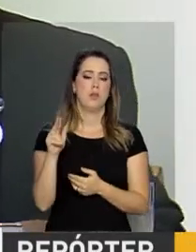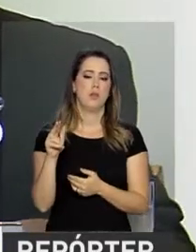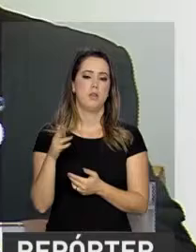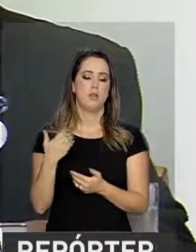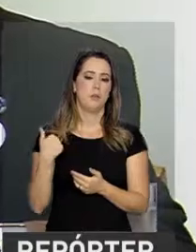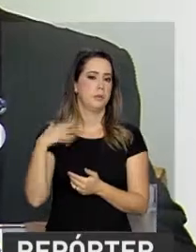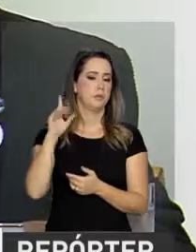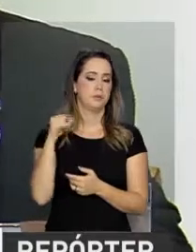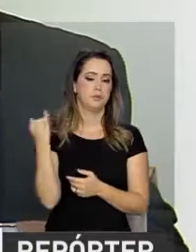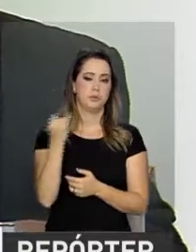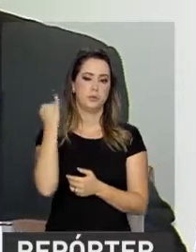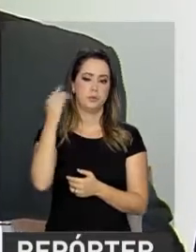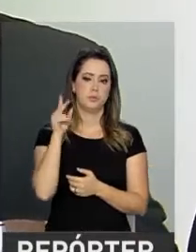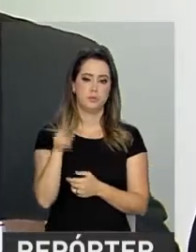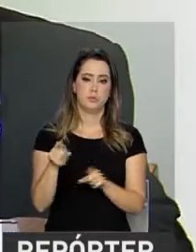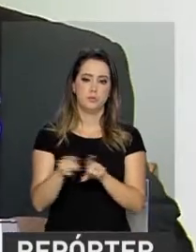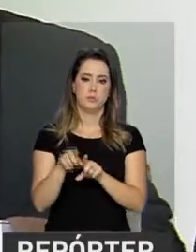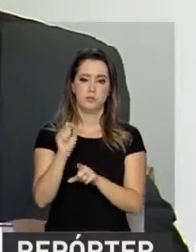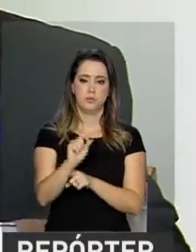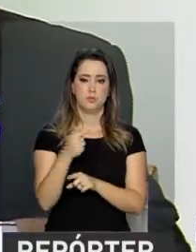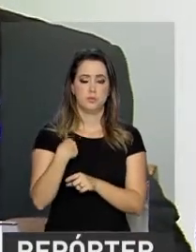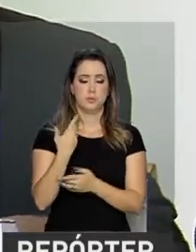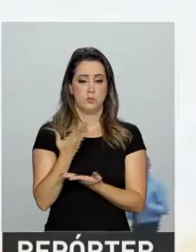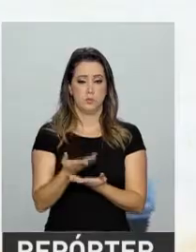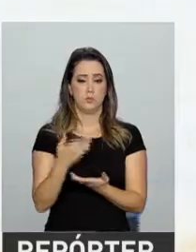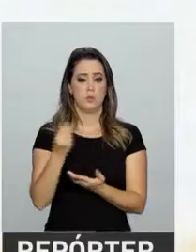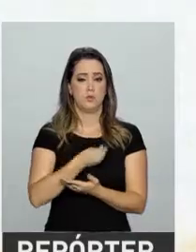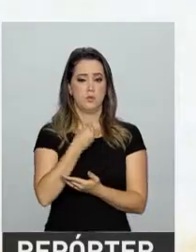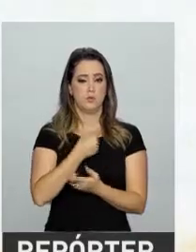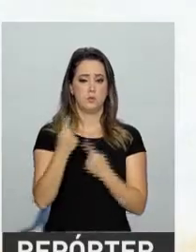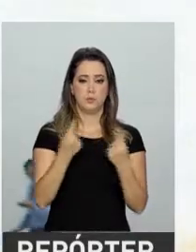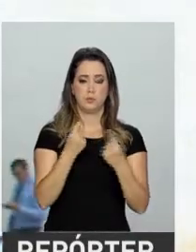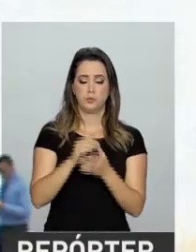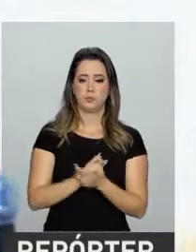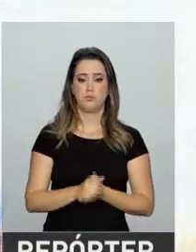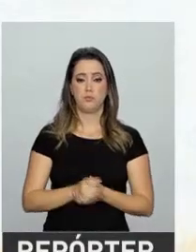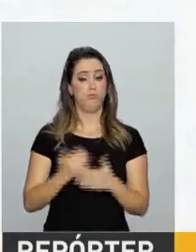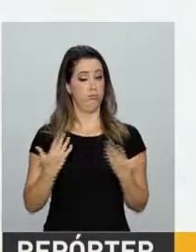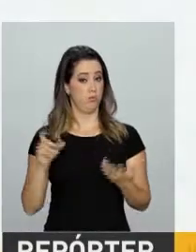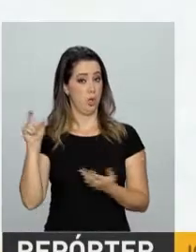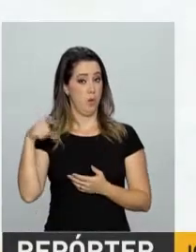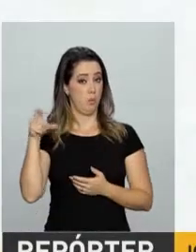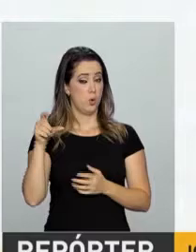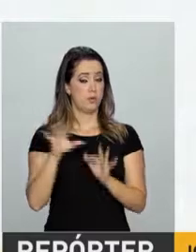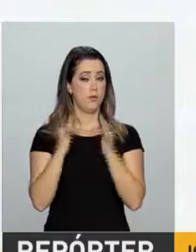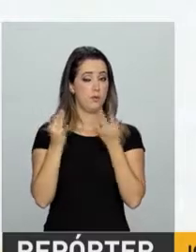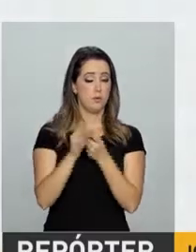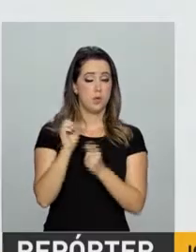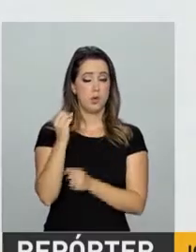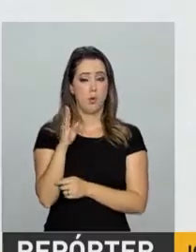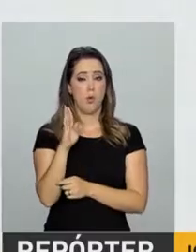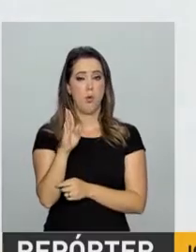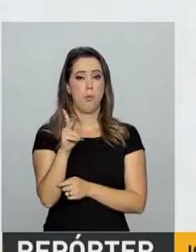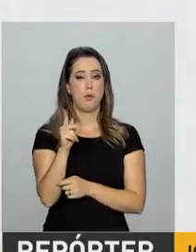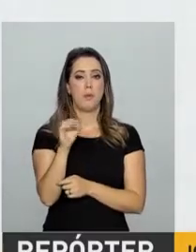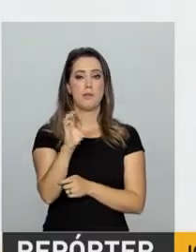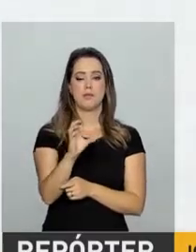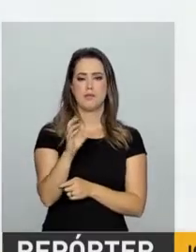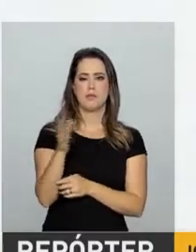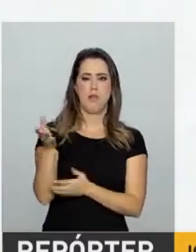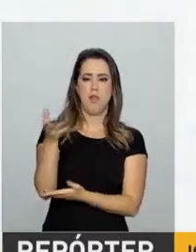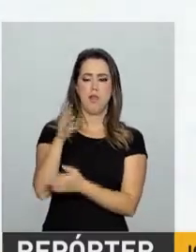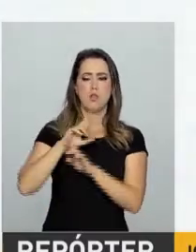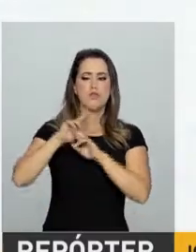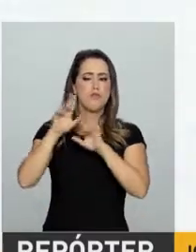importante dada a fragilidade fiscal que o estado tem vivenciado nos casos do bolsa família e do bpc o cruzamento de informações de